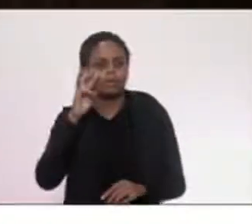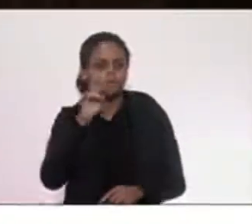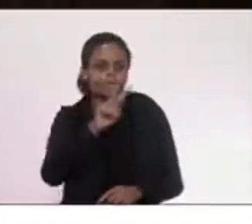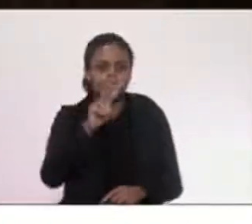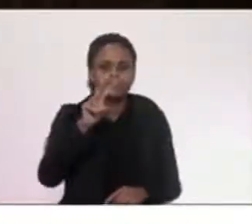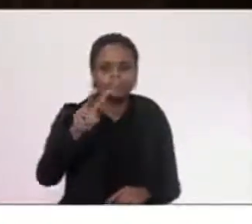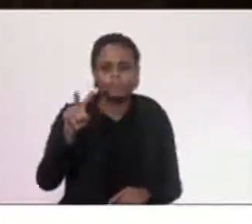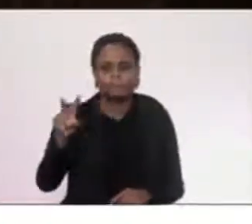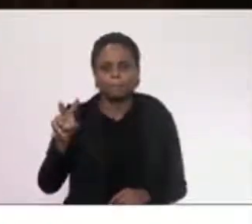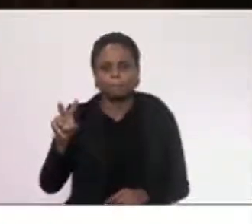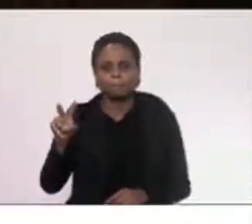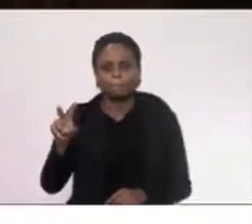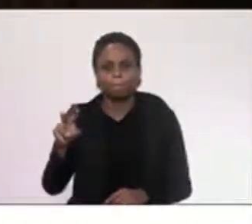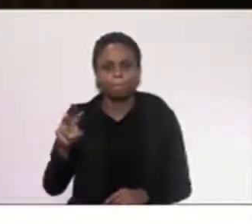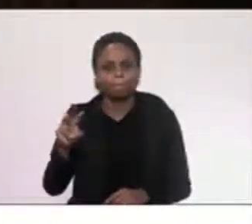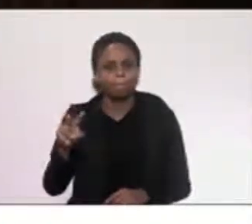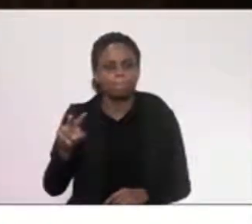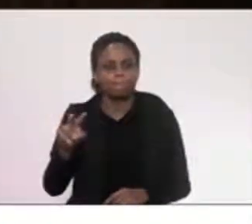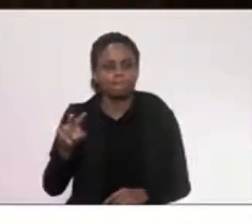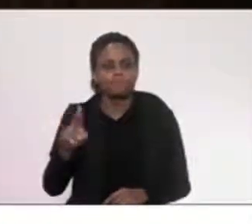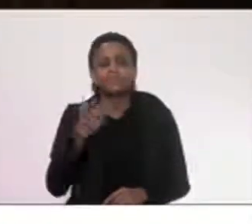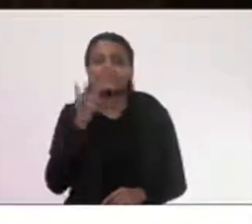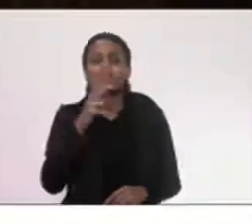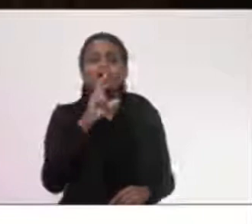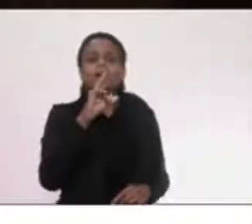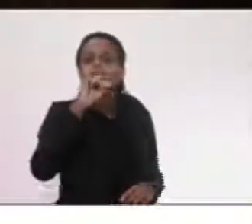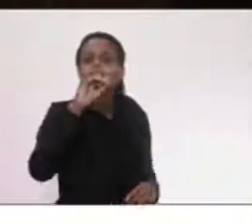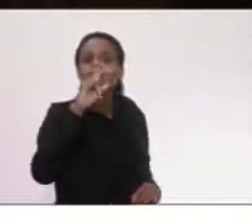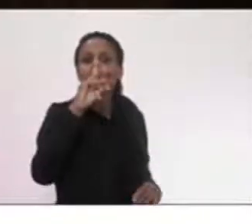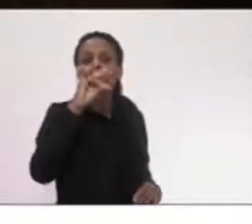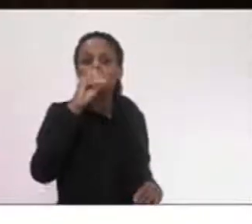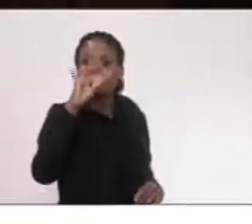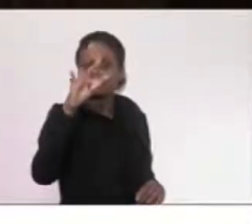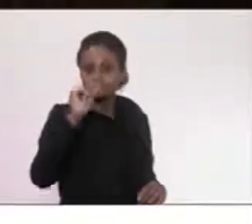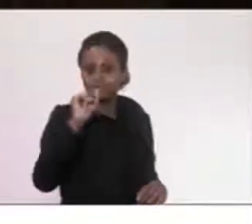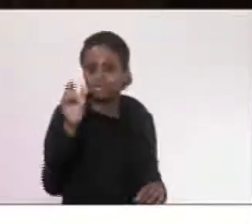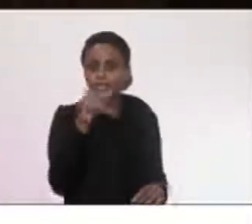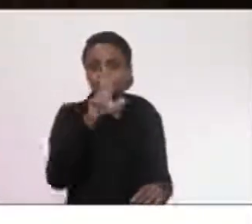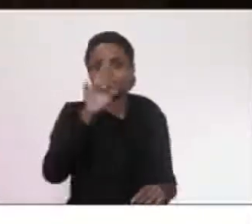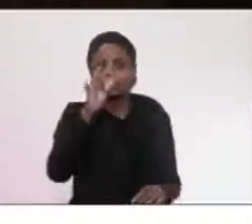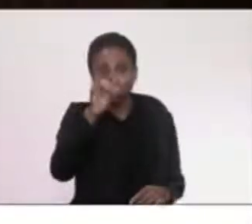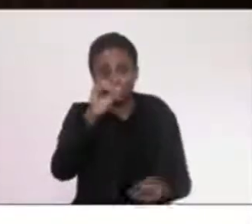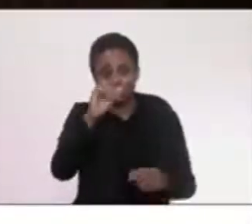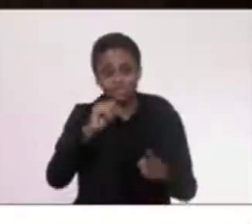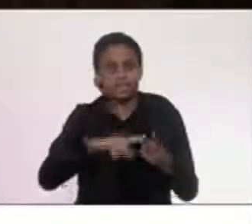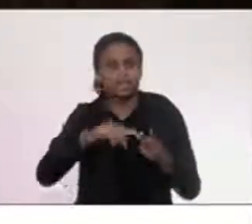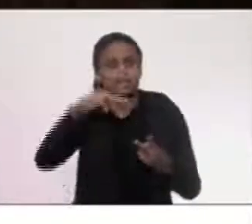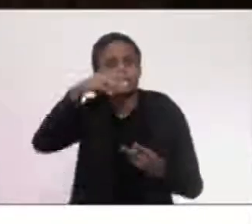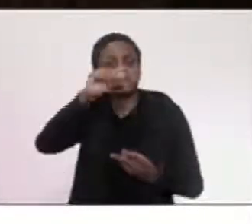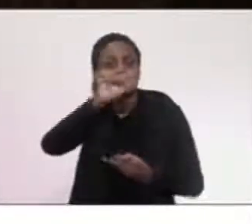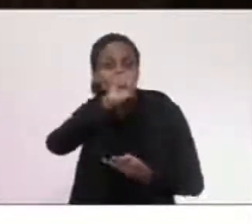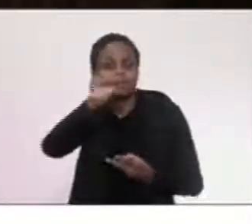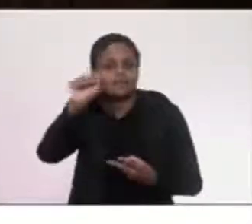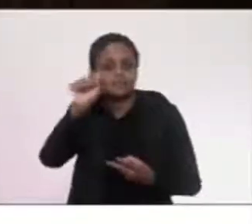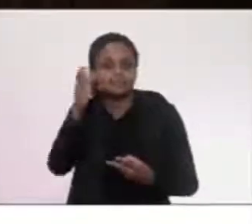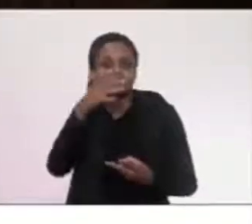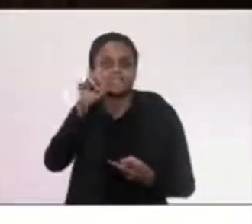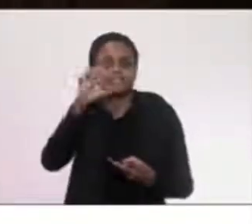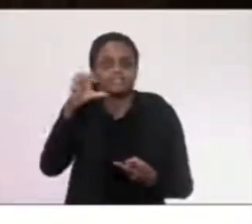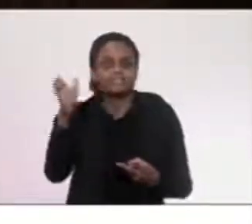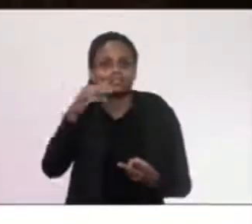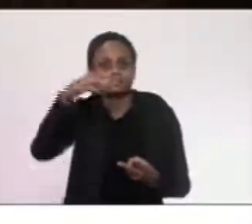olhe que quando se chama de idiotas úteis, massa de manobra, aqui no Rio de Janeiro, mais